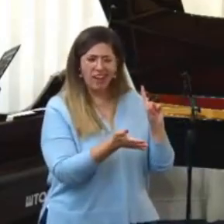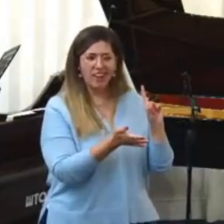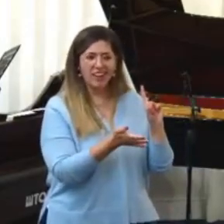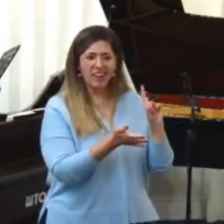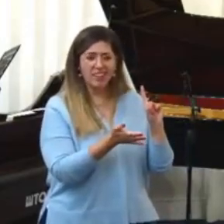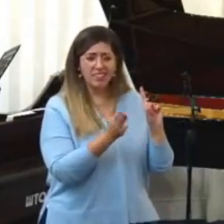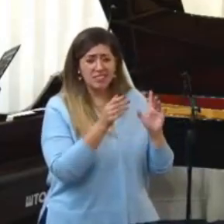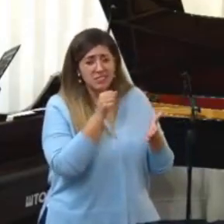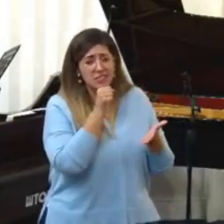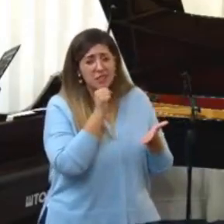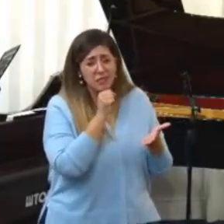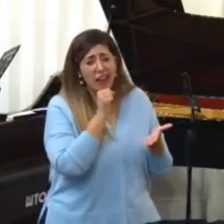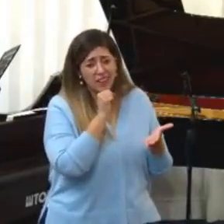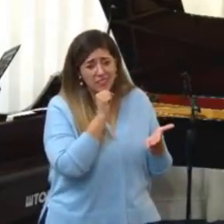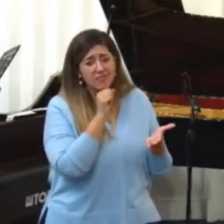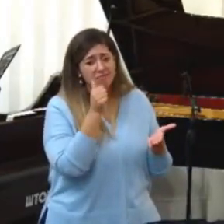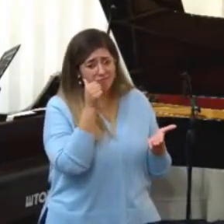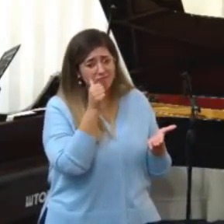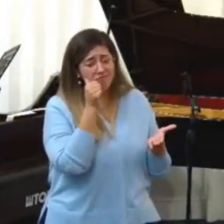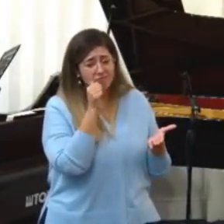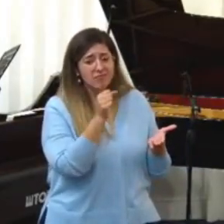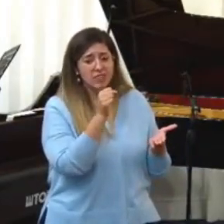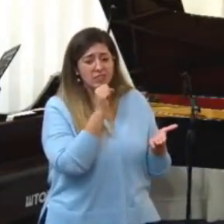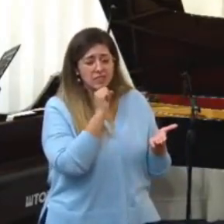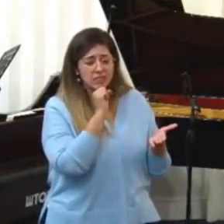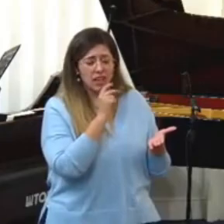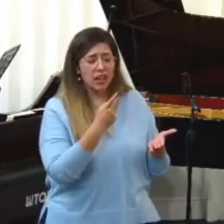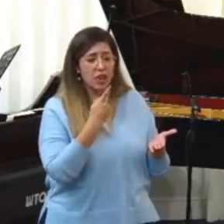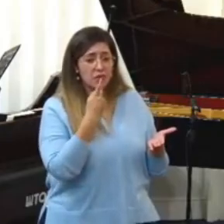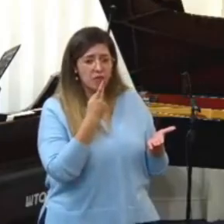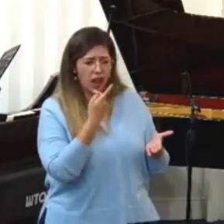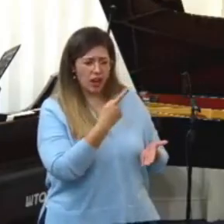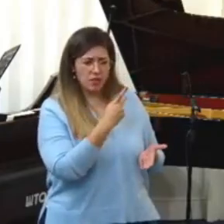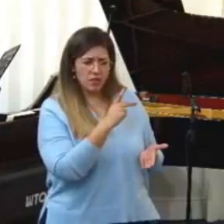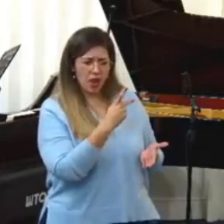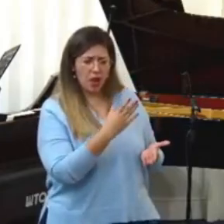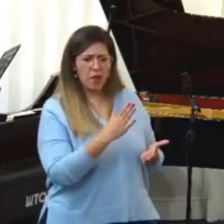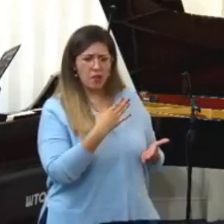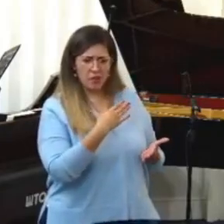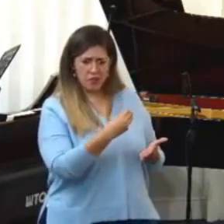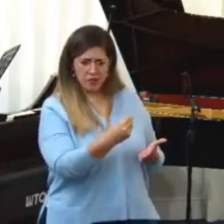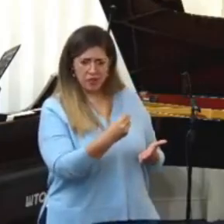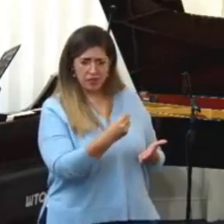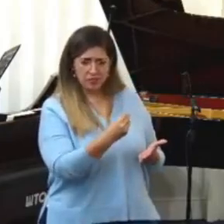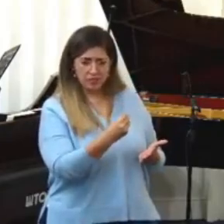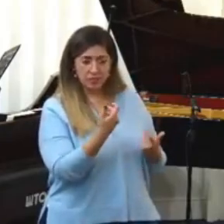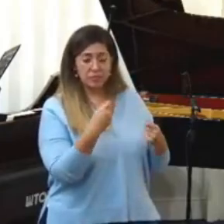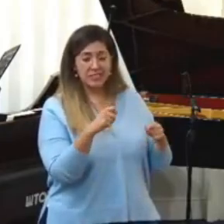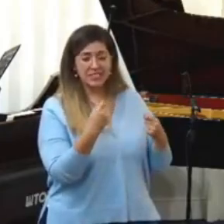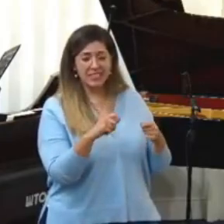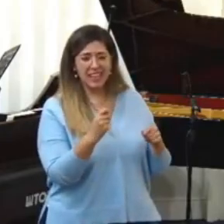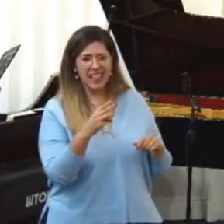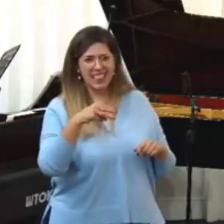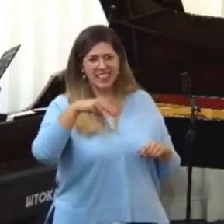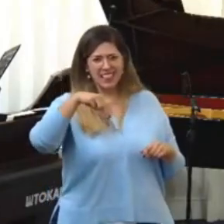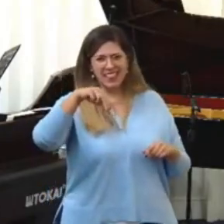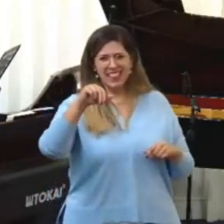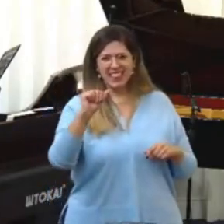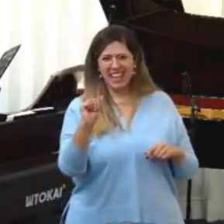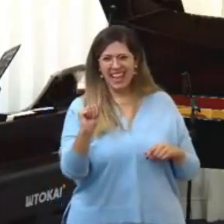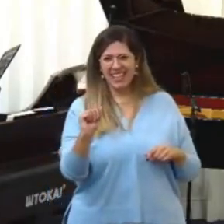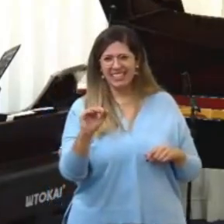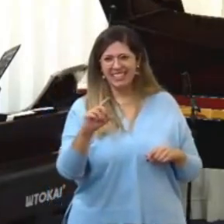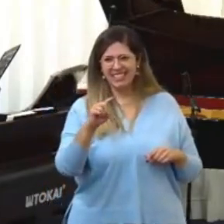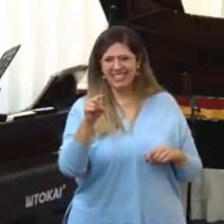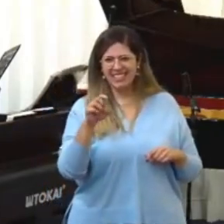dizer acerca do ministério desse homem. Ele deve ser nazireu. Em Números capítulo